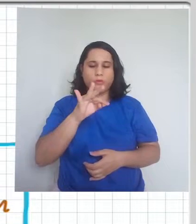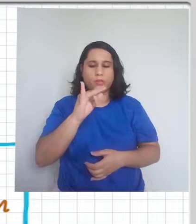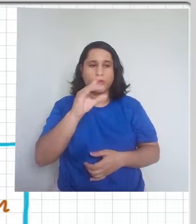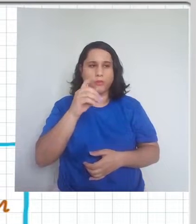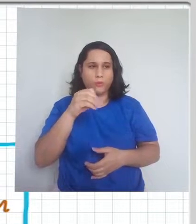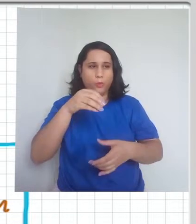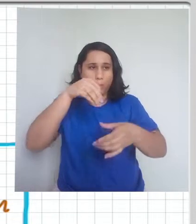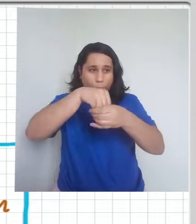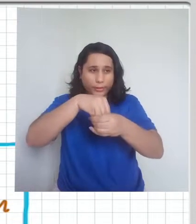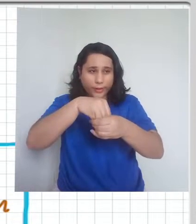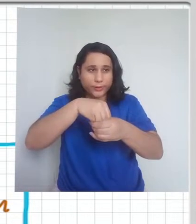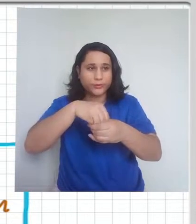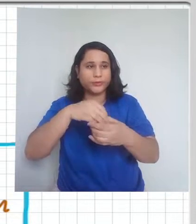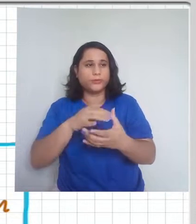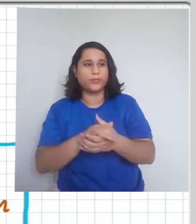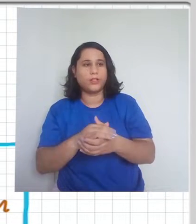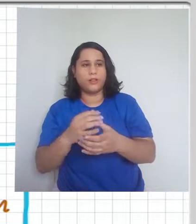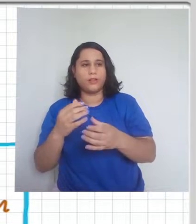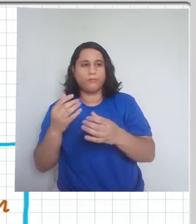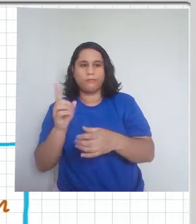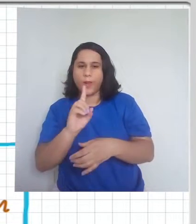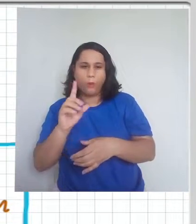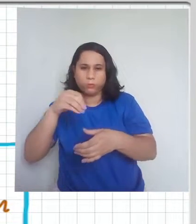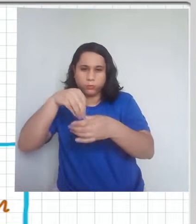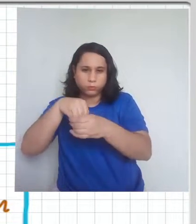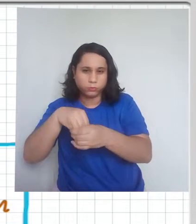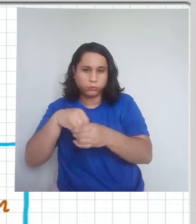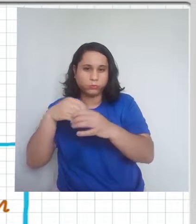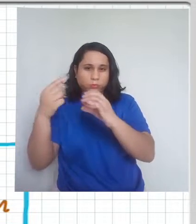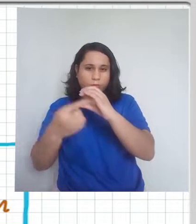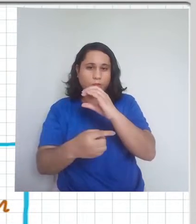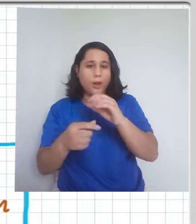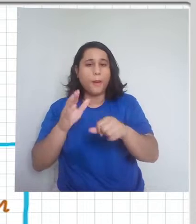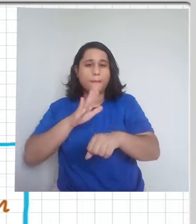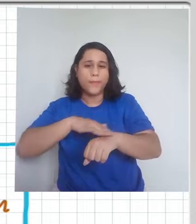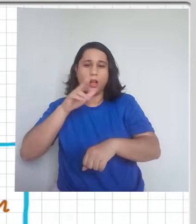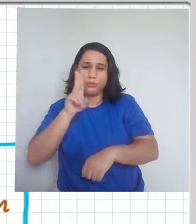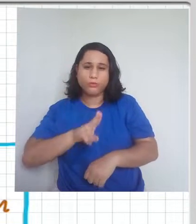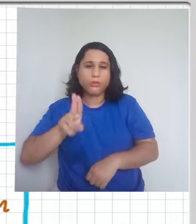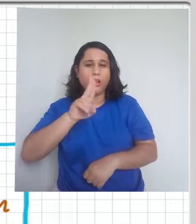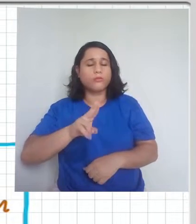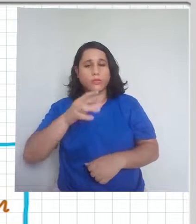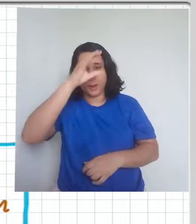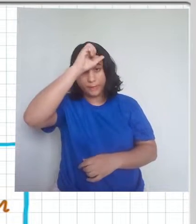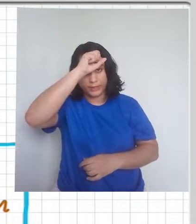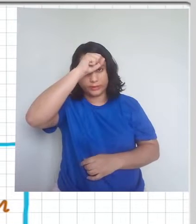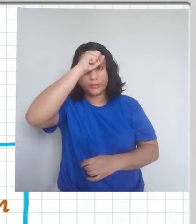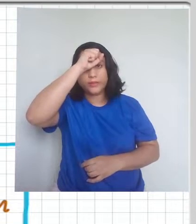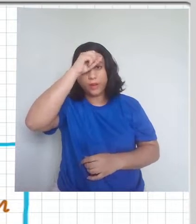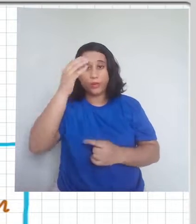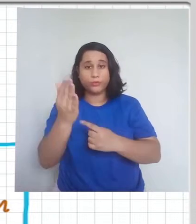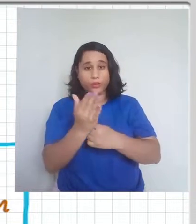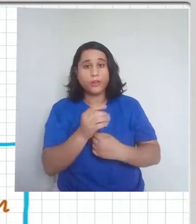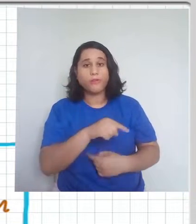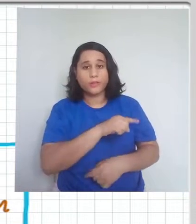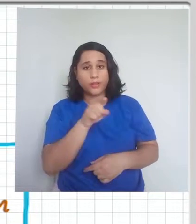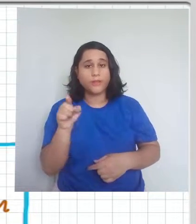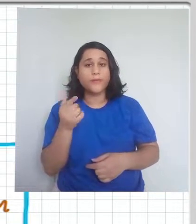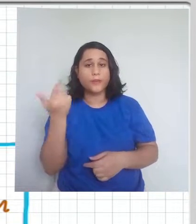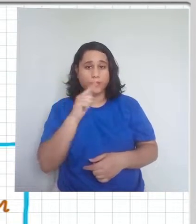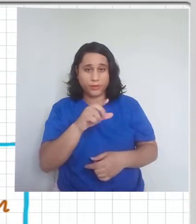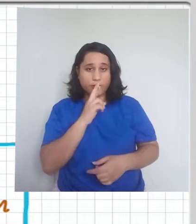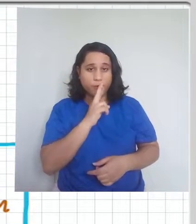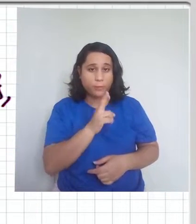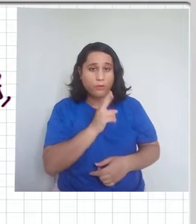Não contido, não está dentro, tá bom? É o mais utilizado. Aprenda isso que eu ensinei para vocês, que vocês vão acertar a maioria das